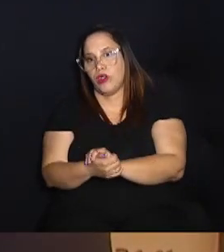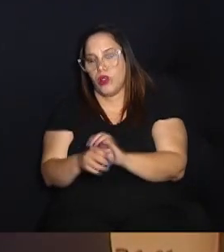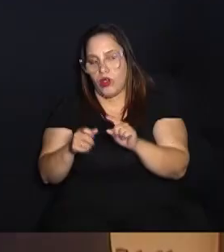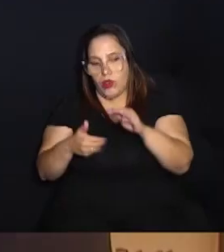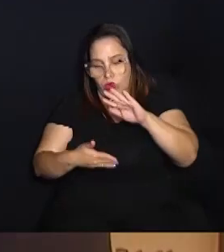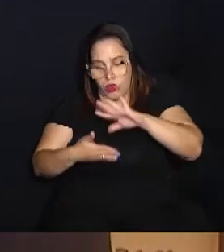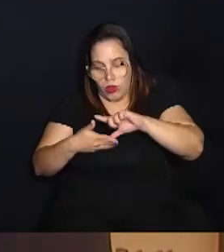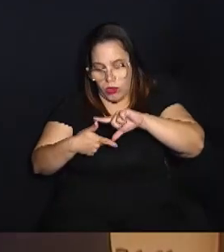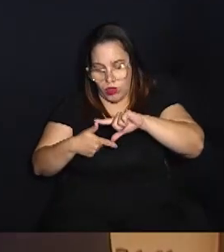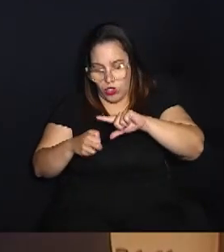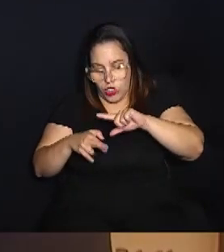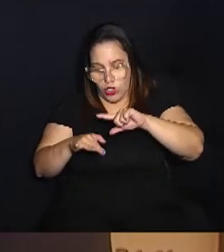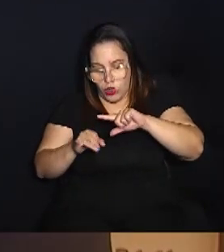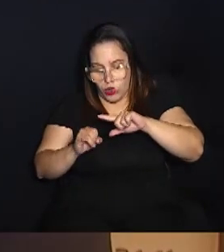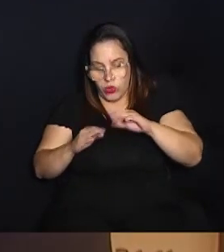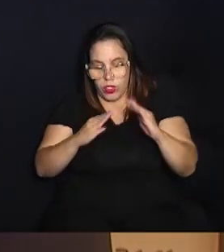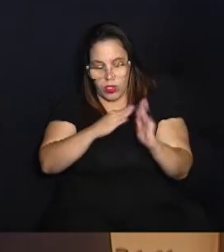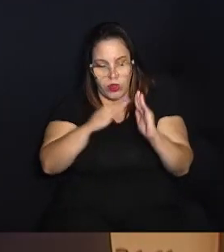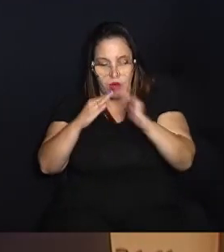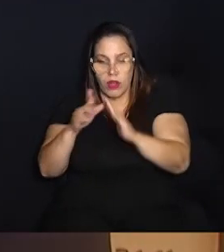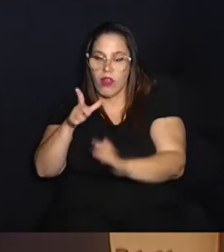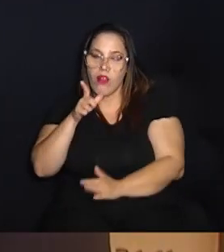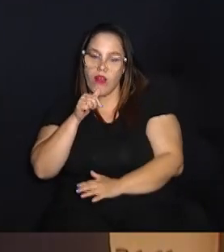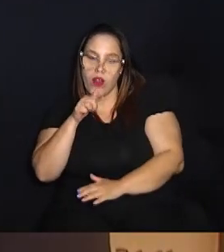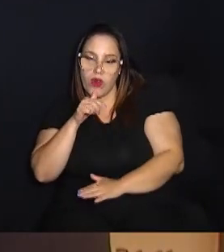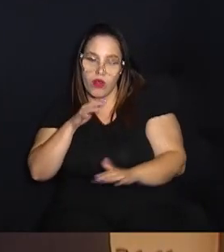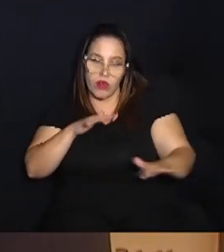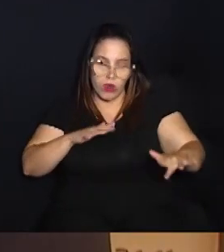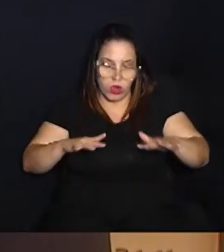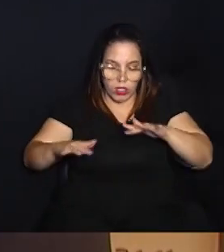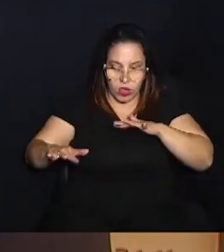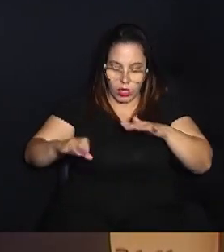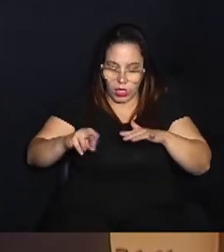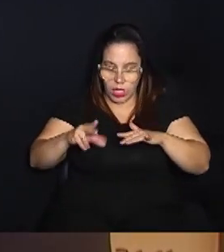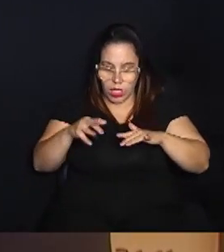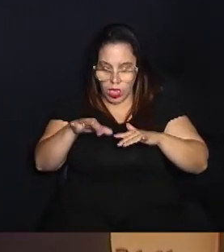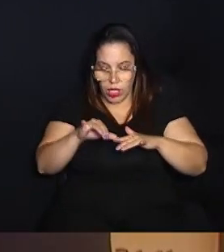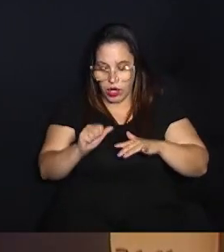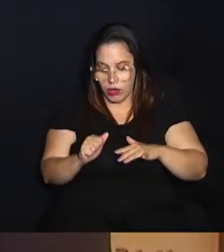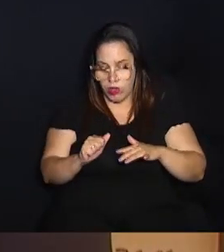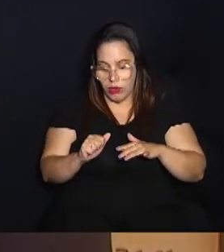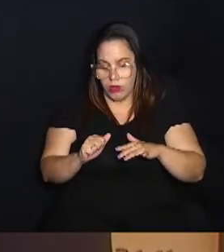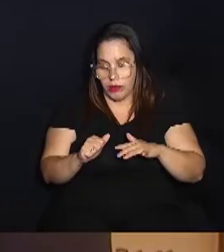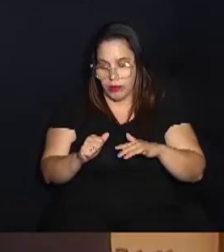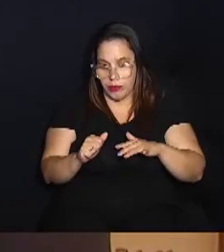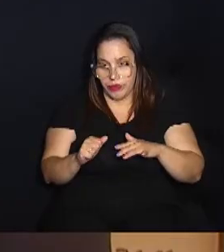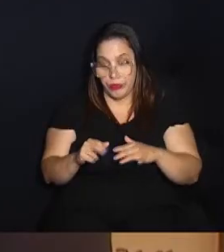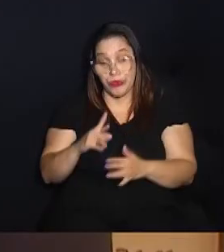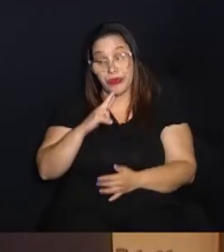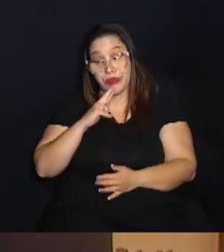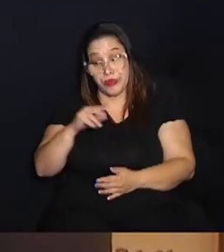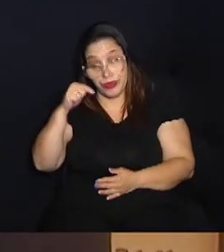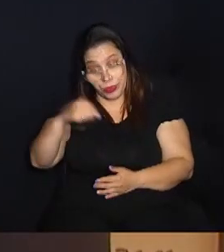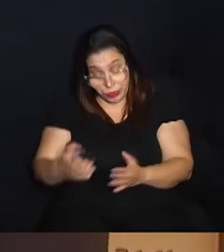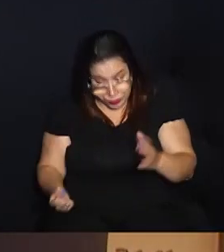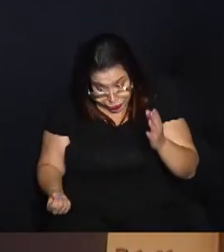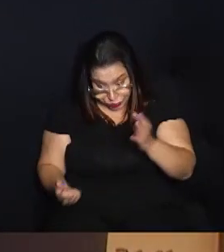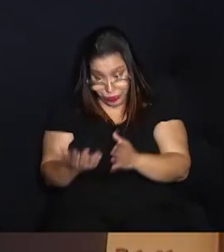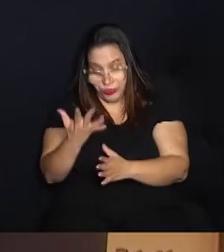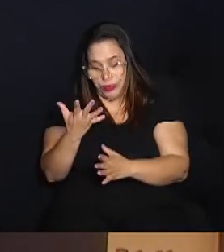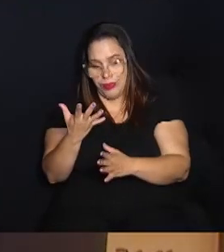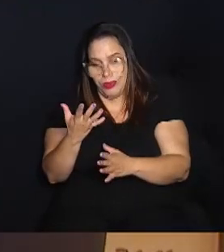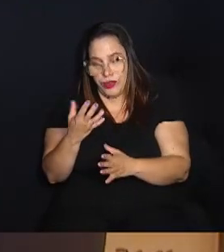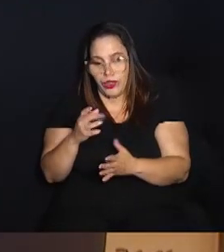Tijolo, casa, água, cisterna. Então, dessa realidade é que emergem o